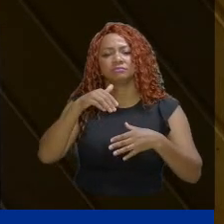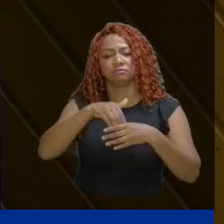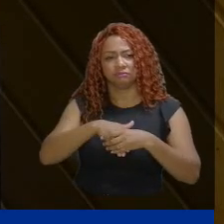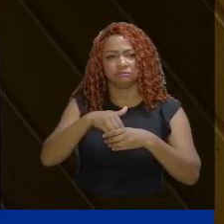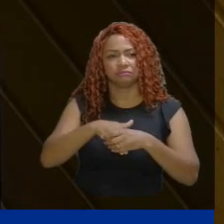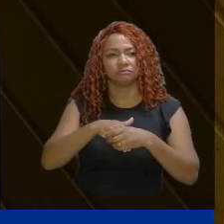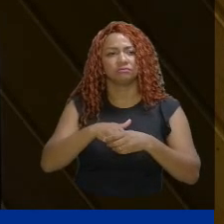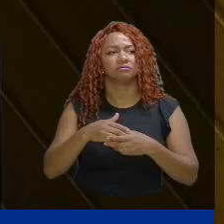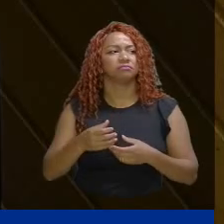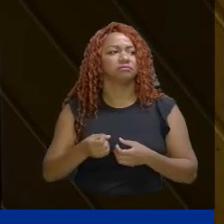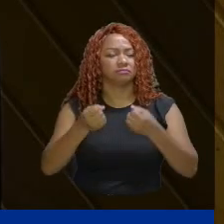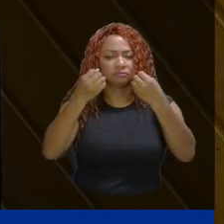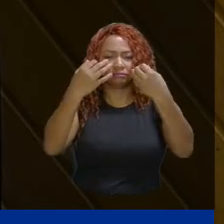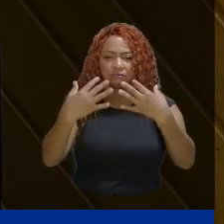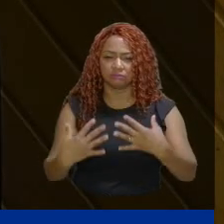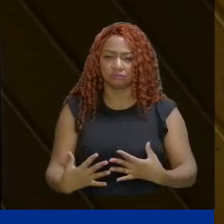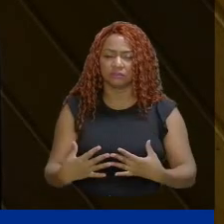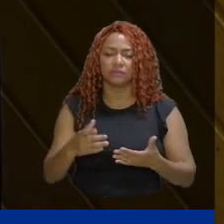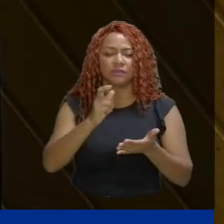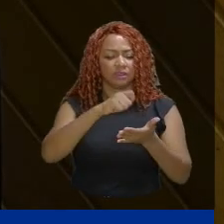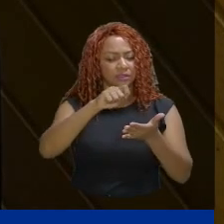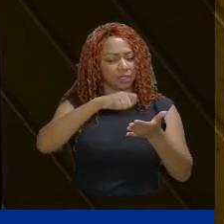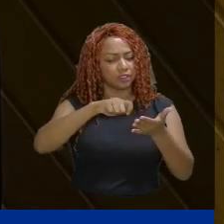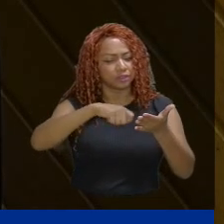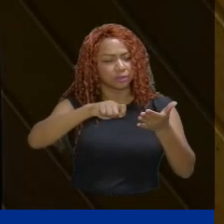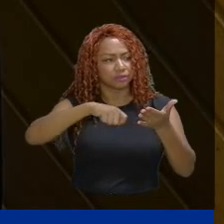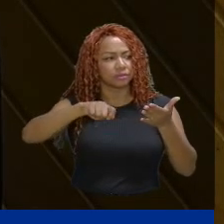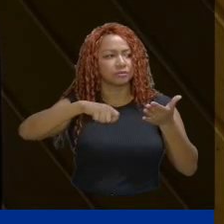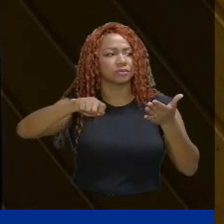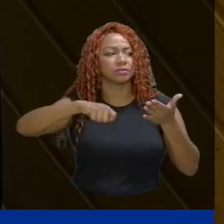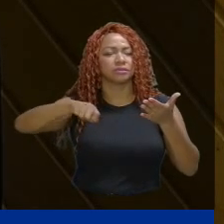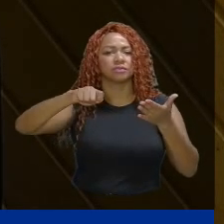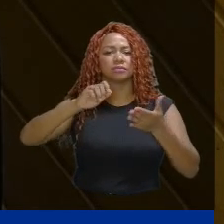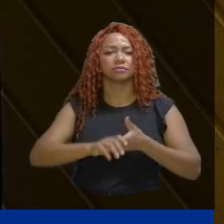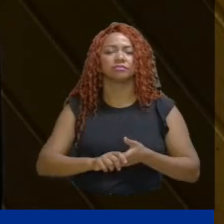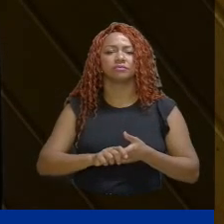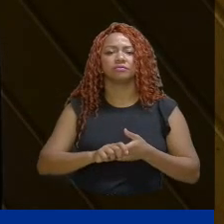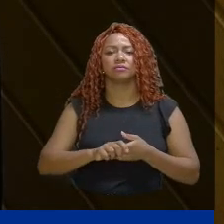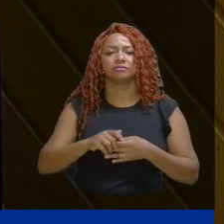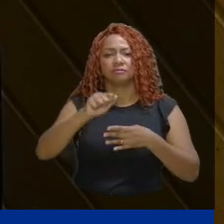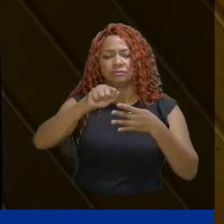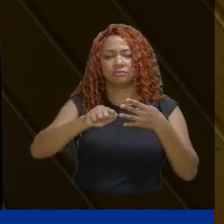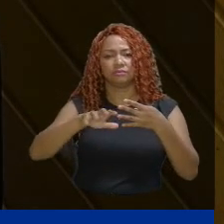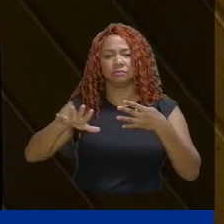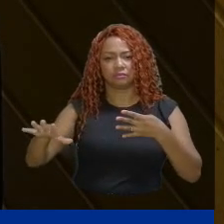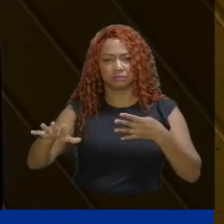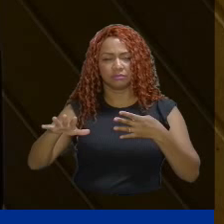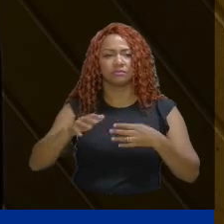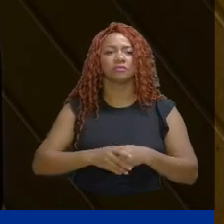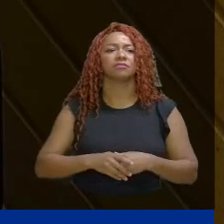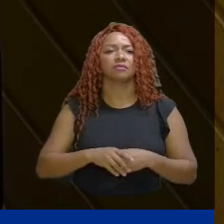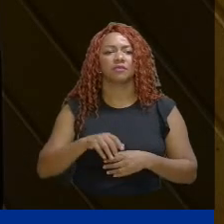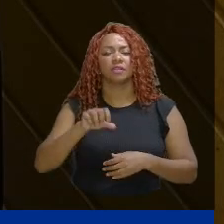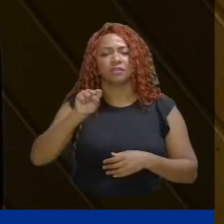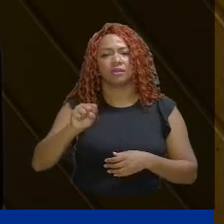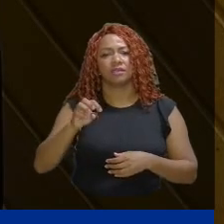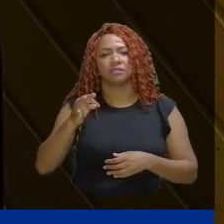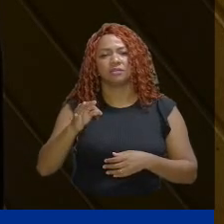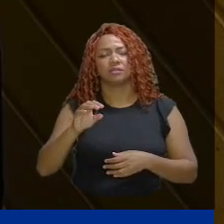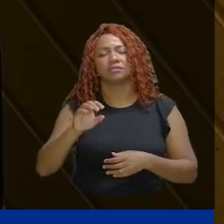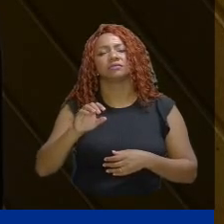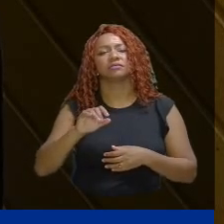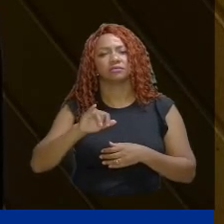que estou proferindo, está escrito, e essa jurisprudência do Superior Tribunal de